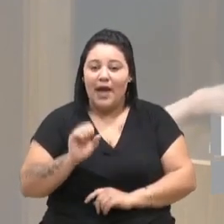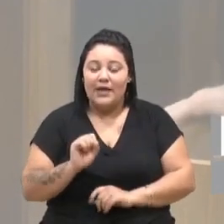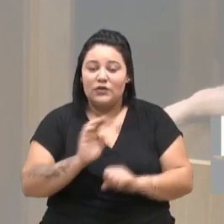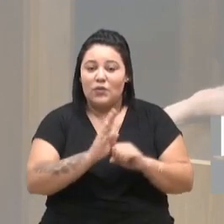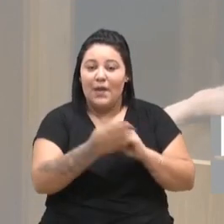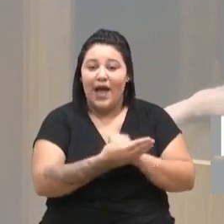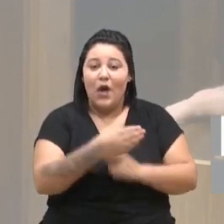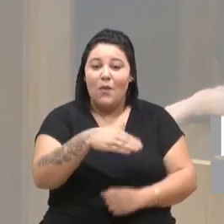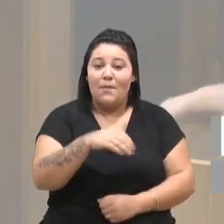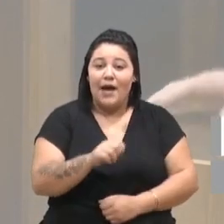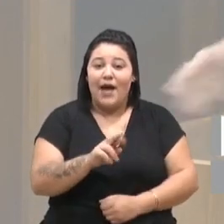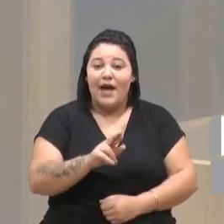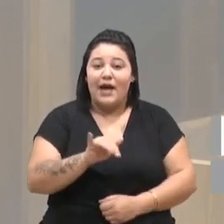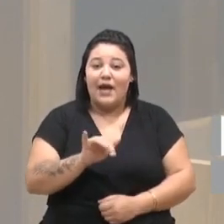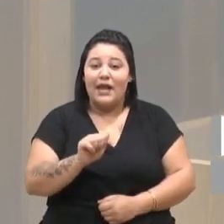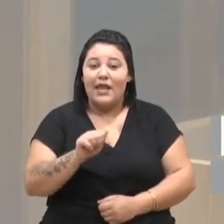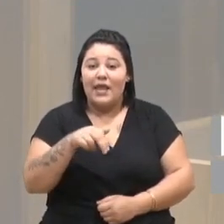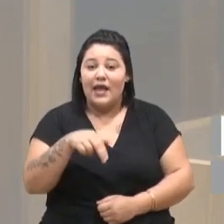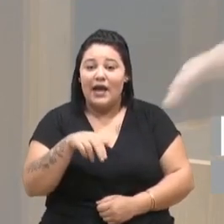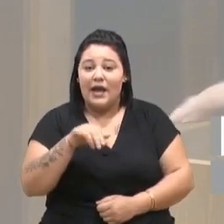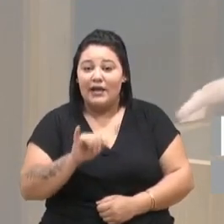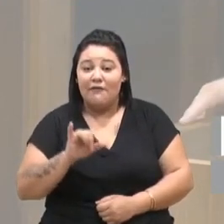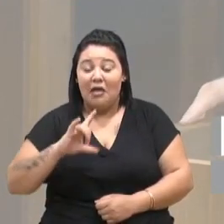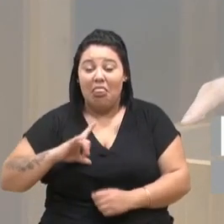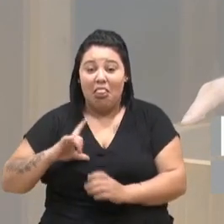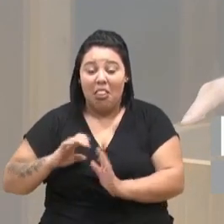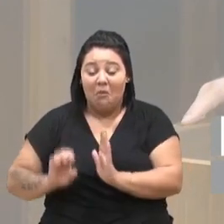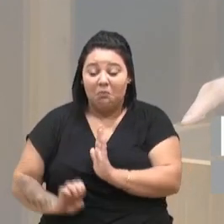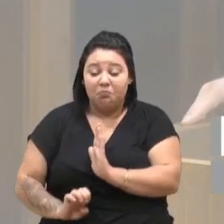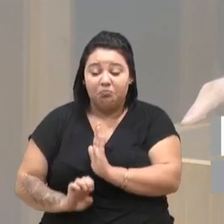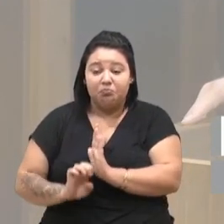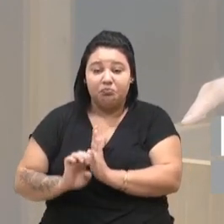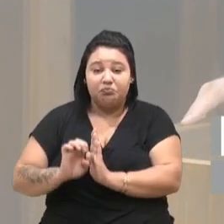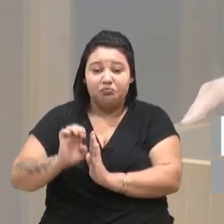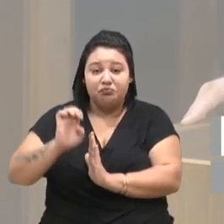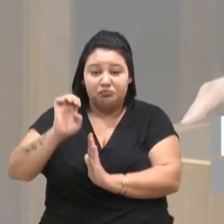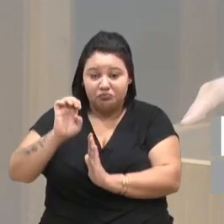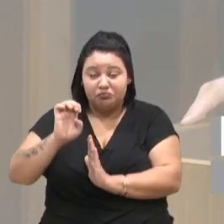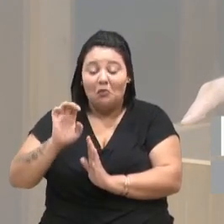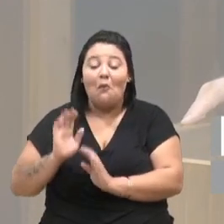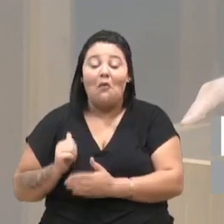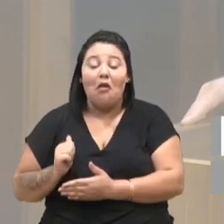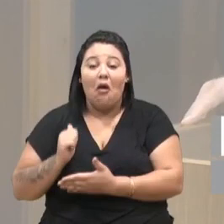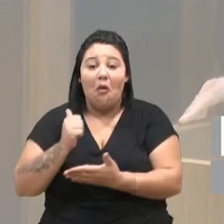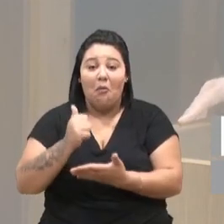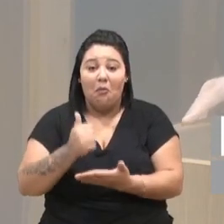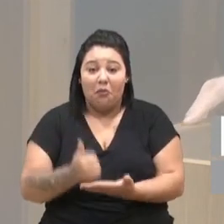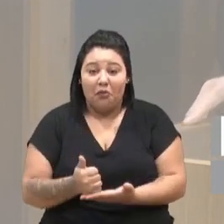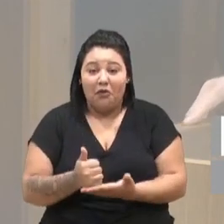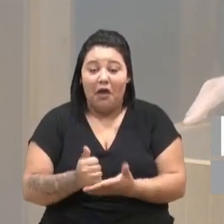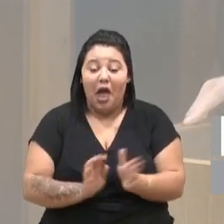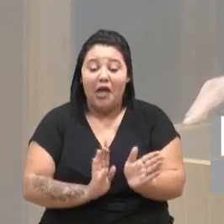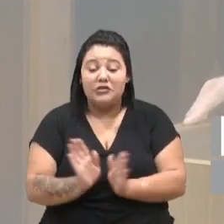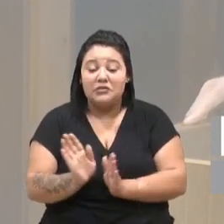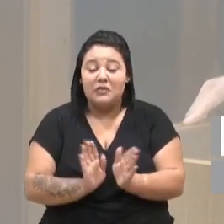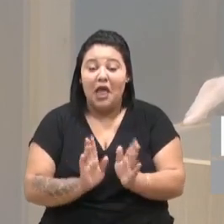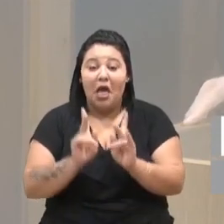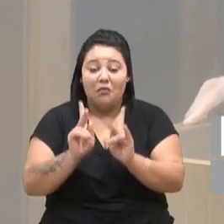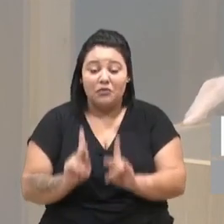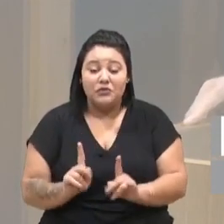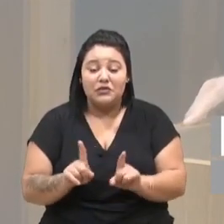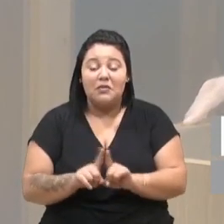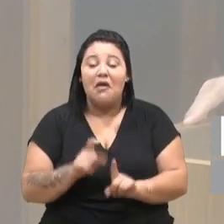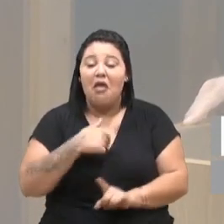Mariane, ela terá um elevador para favorecer a acessibilidade das pessoas, achei